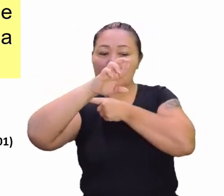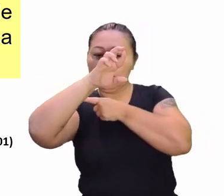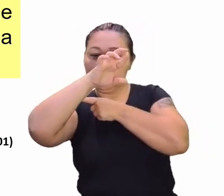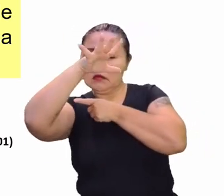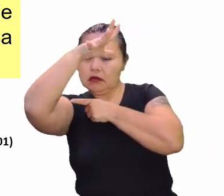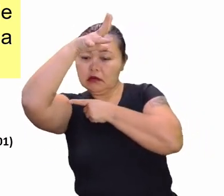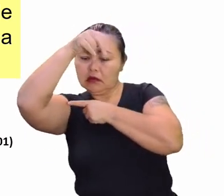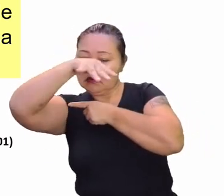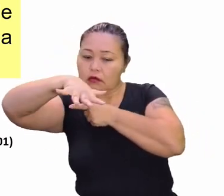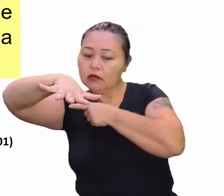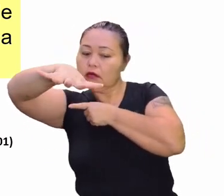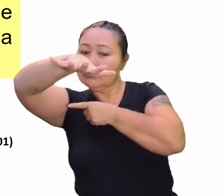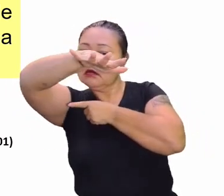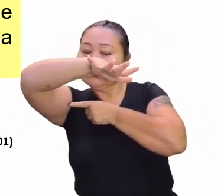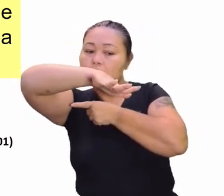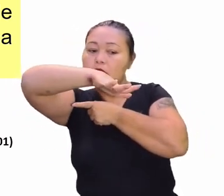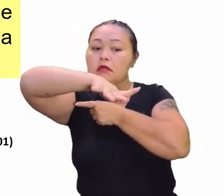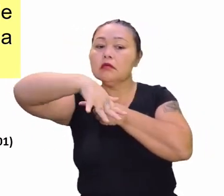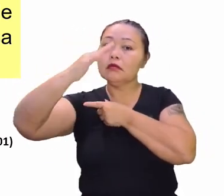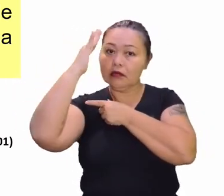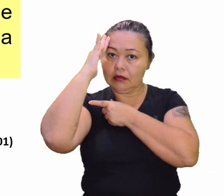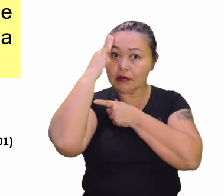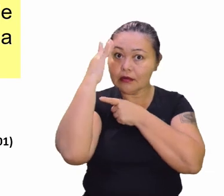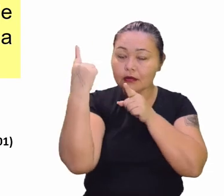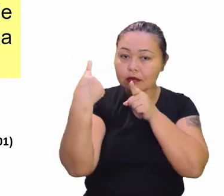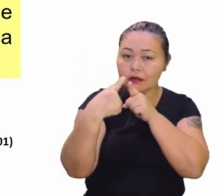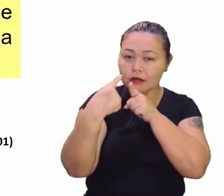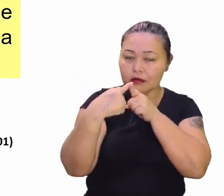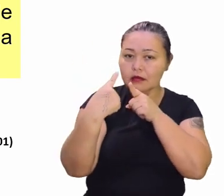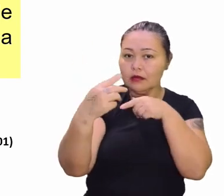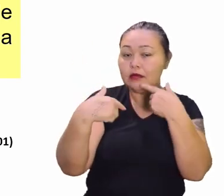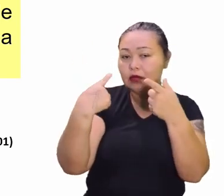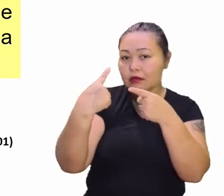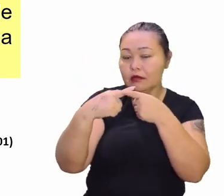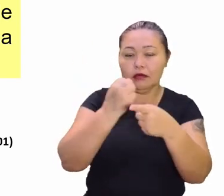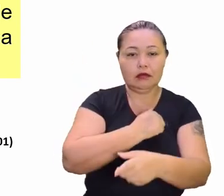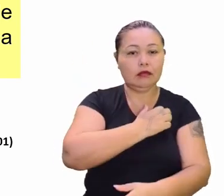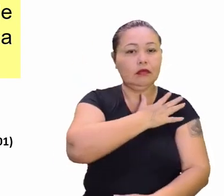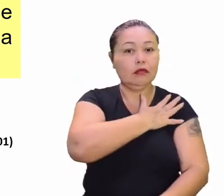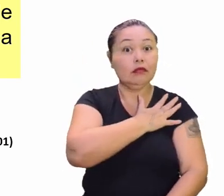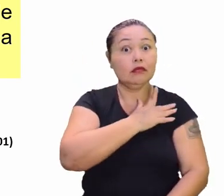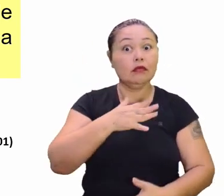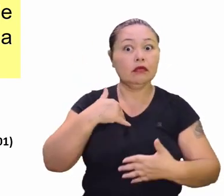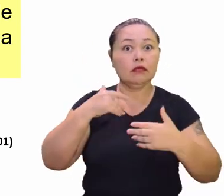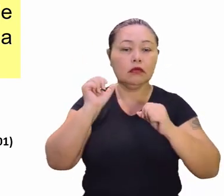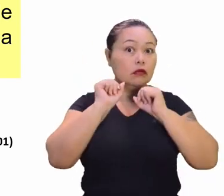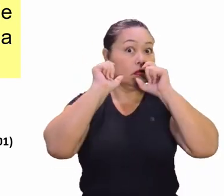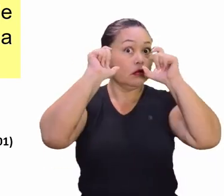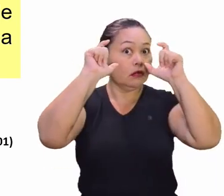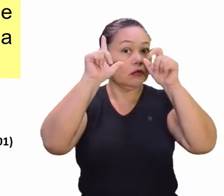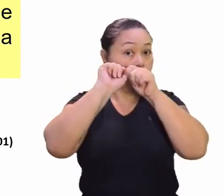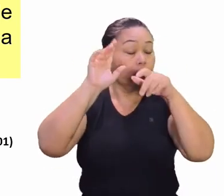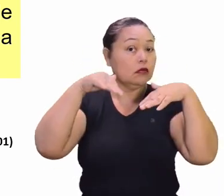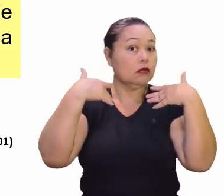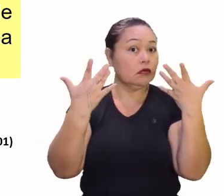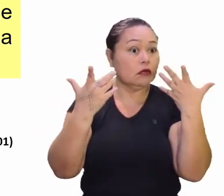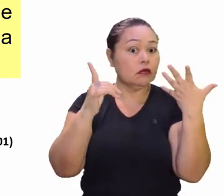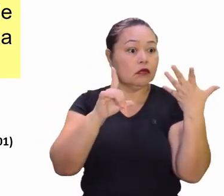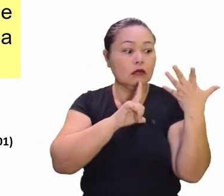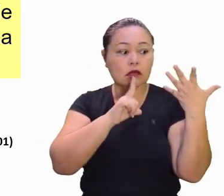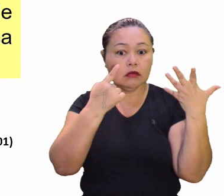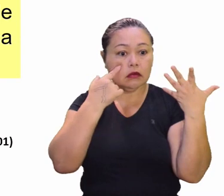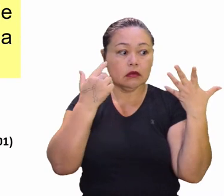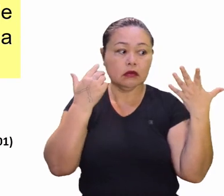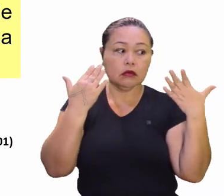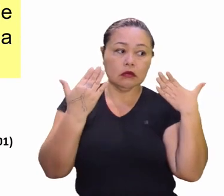monitorar toda a Amazônia. Estão entendendo por que o motivo de os generais ficarem atentos a isso e ter um